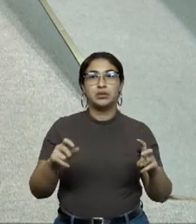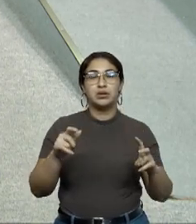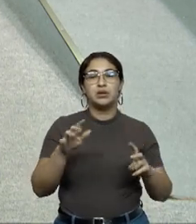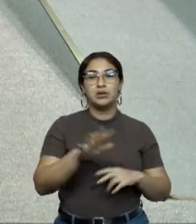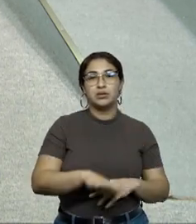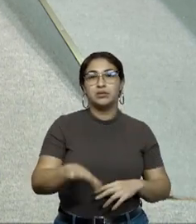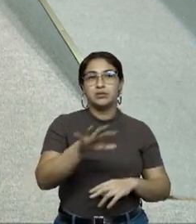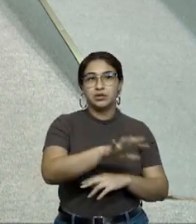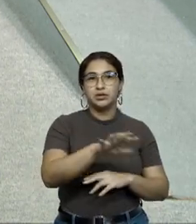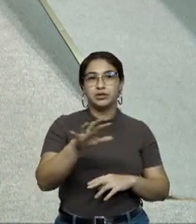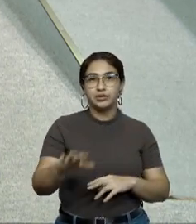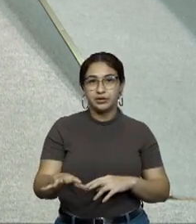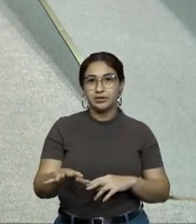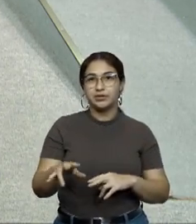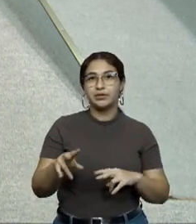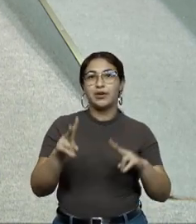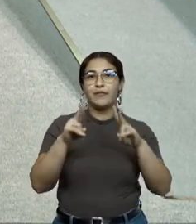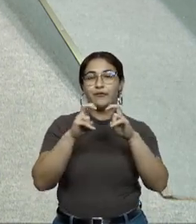Florianópolis